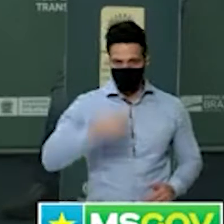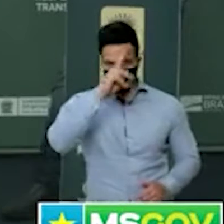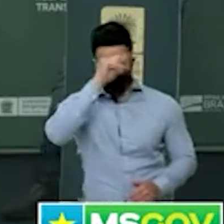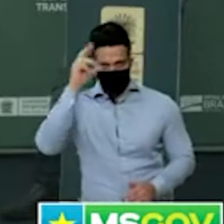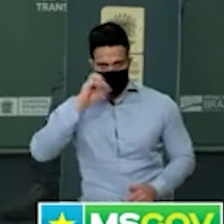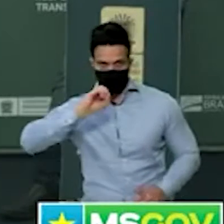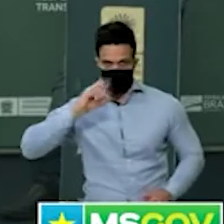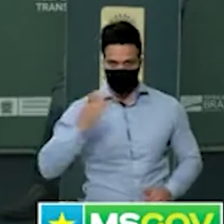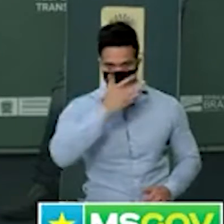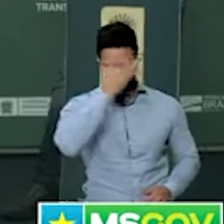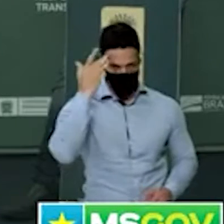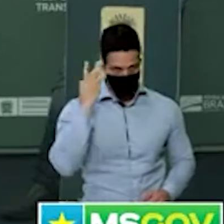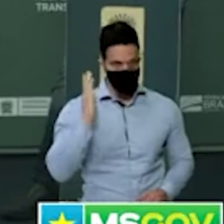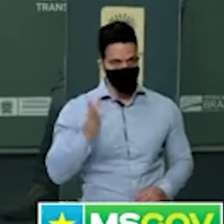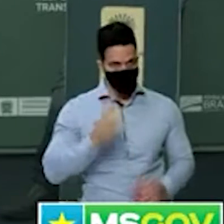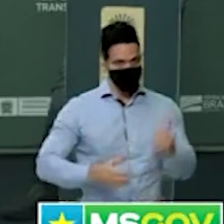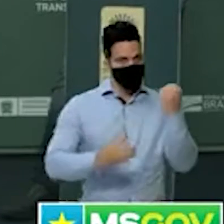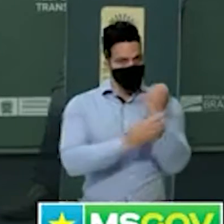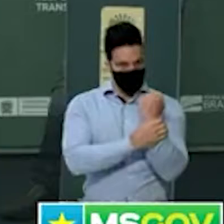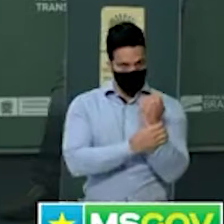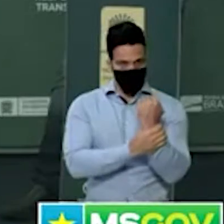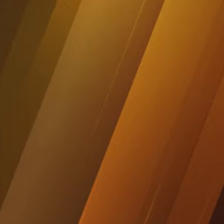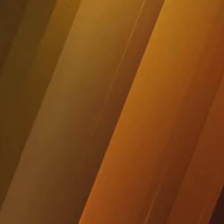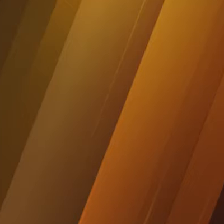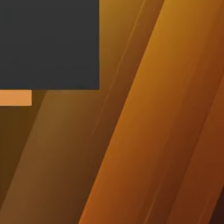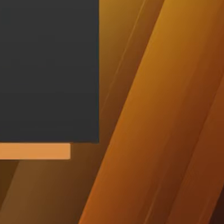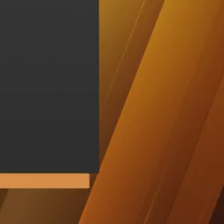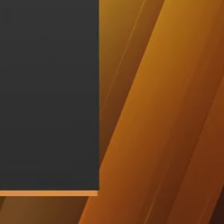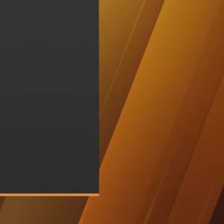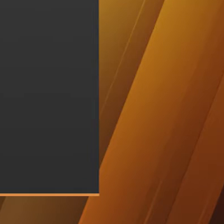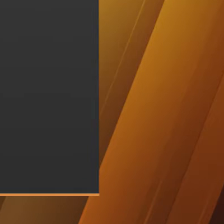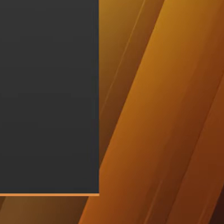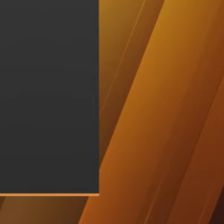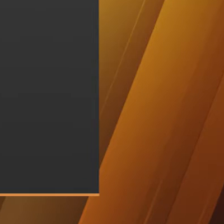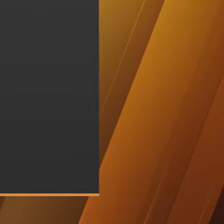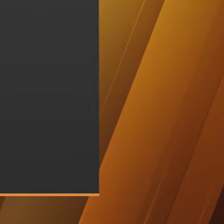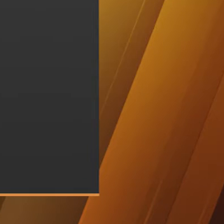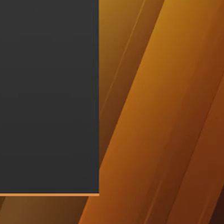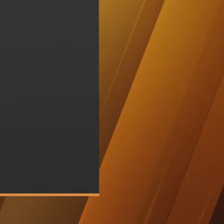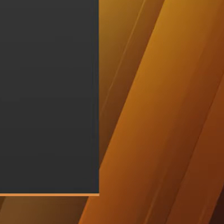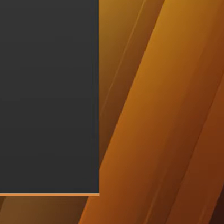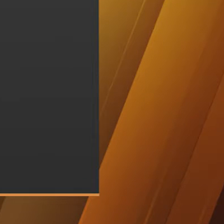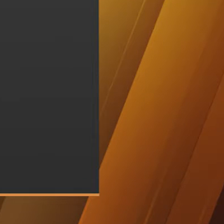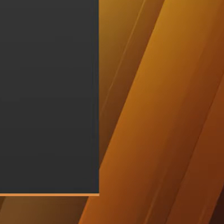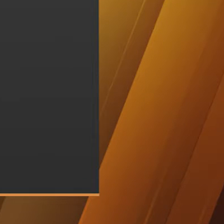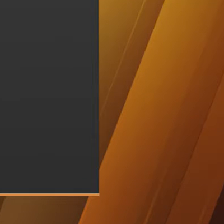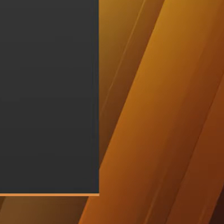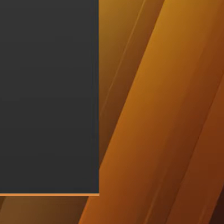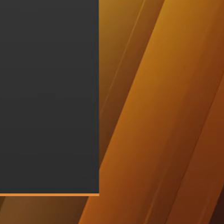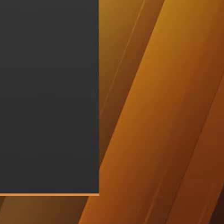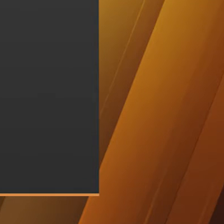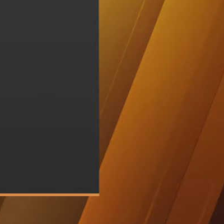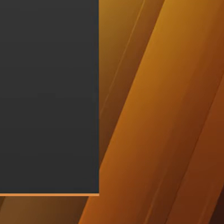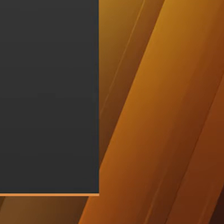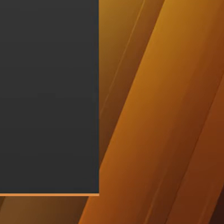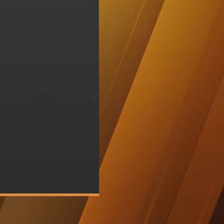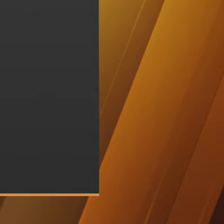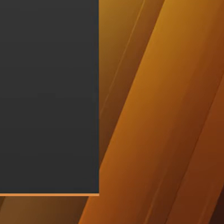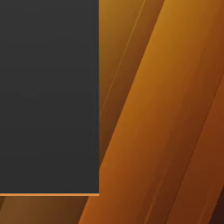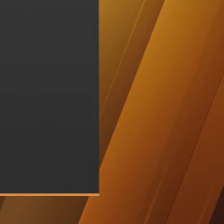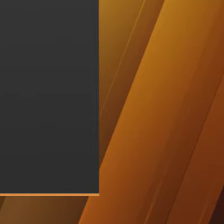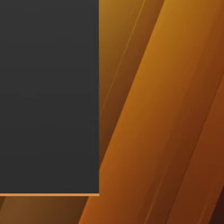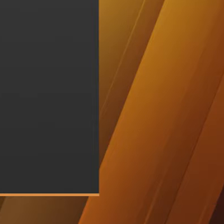seguro-desemprego ou titulares de benefícios previdenciários Foram anunciadas ainda outras ações de fomento à cultura como